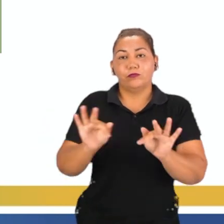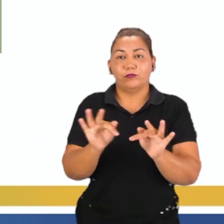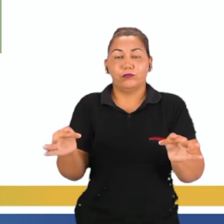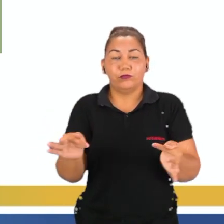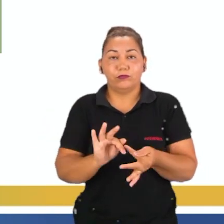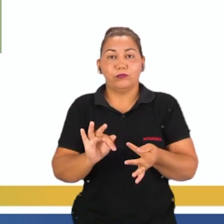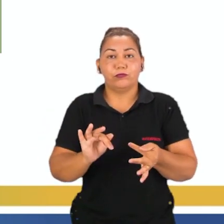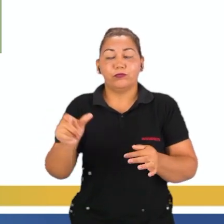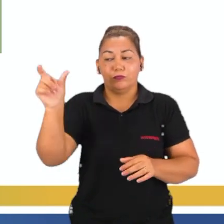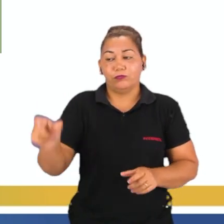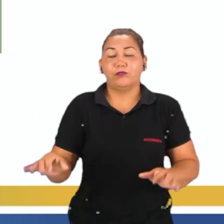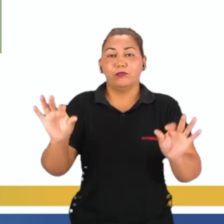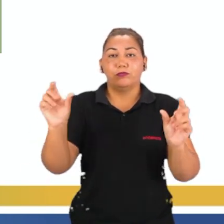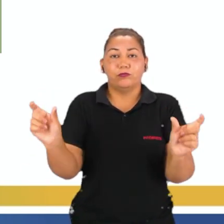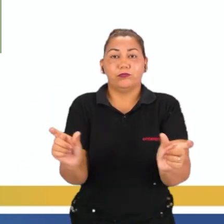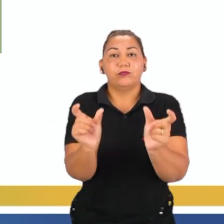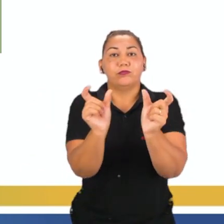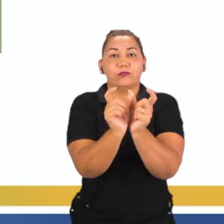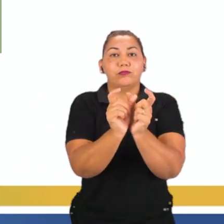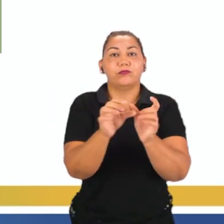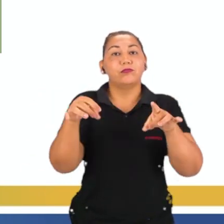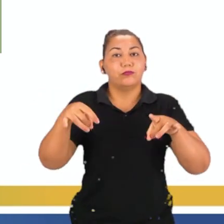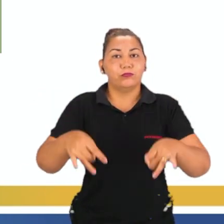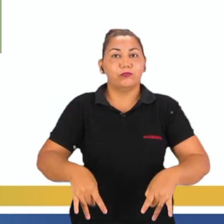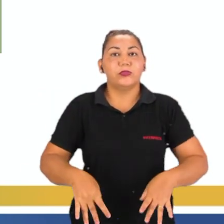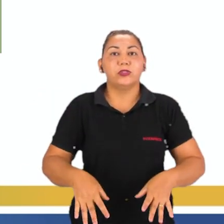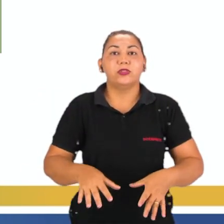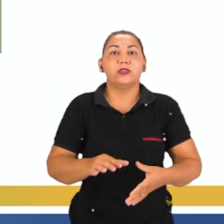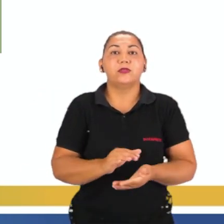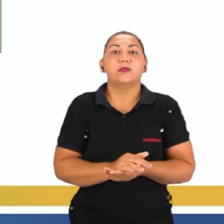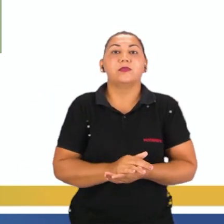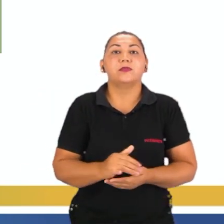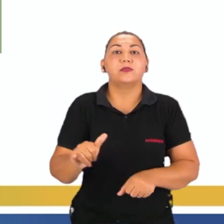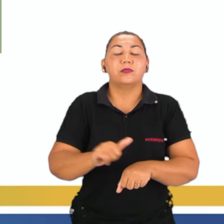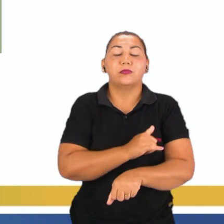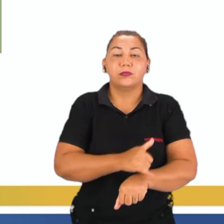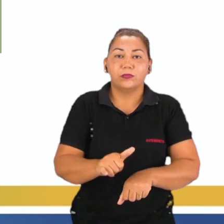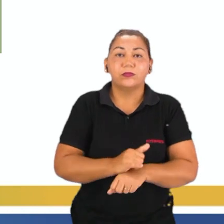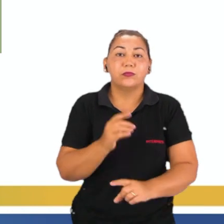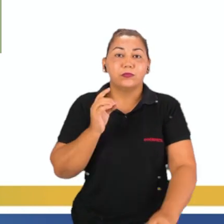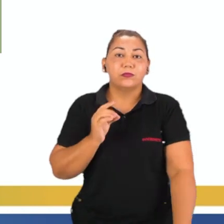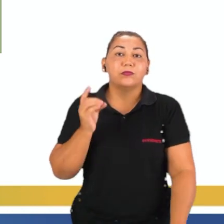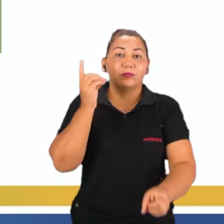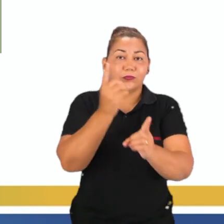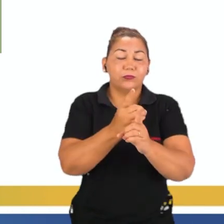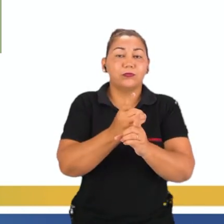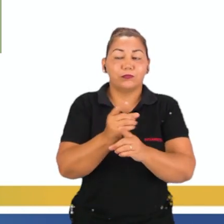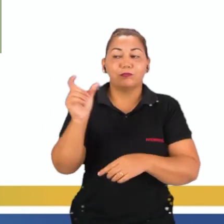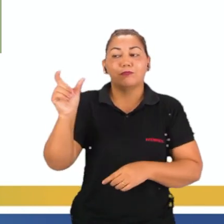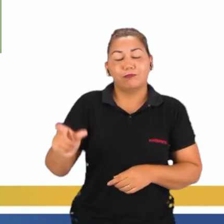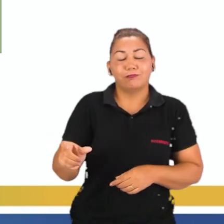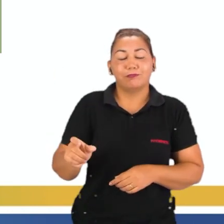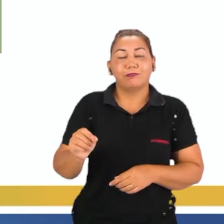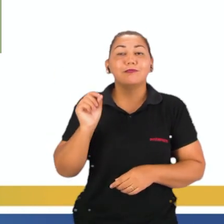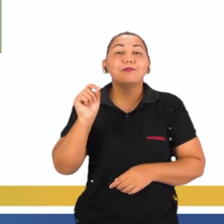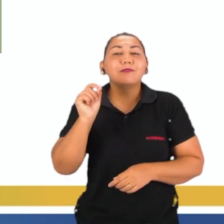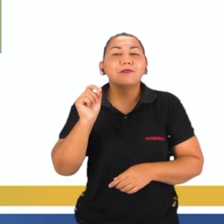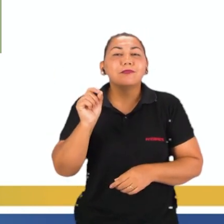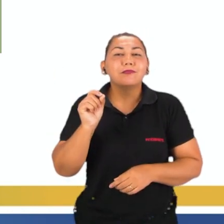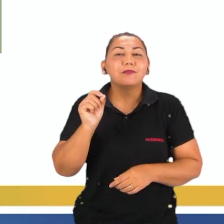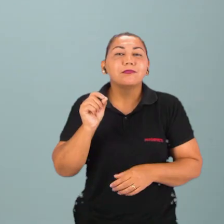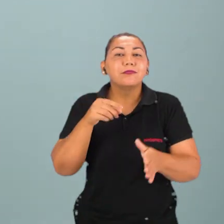composto. E, por último, vimos estratégias para encontrarmos o sujeito. Perguntamos o que ou quem para o